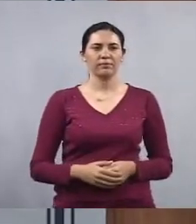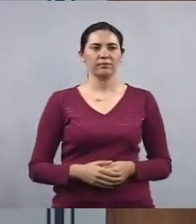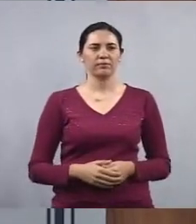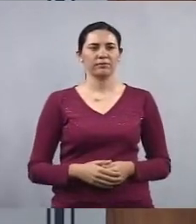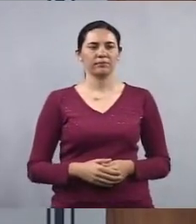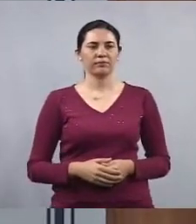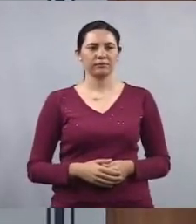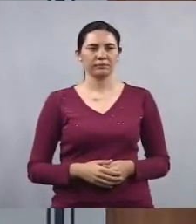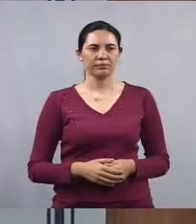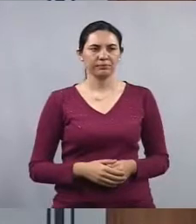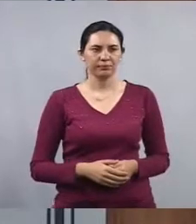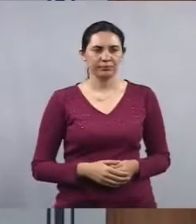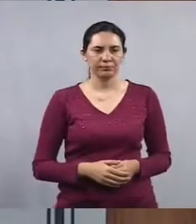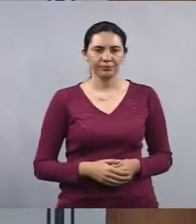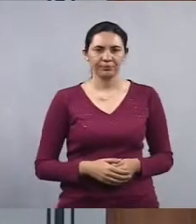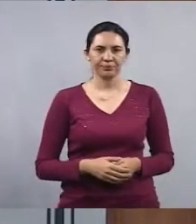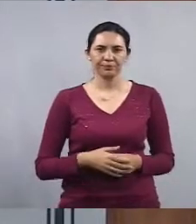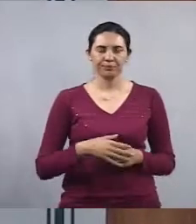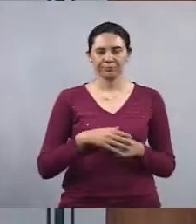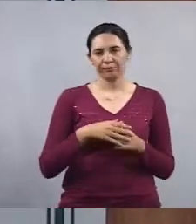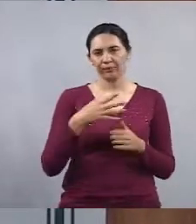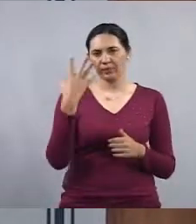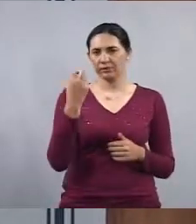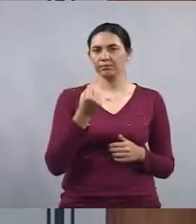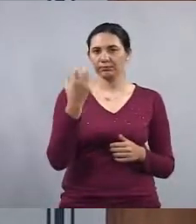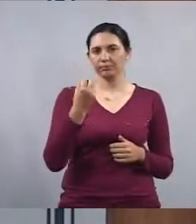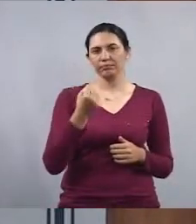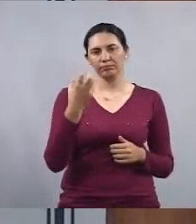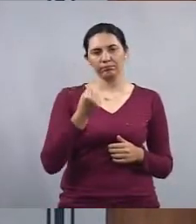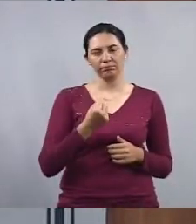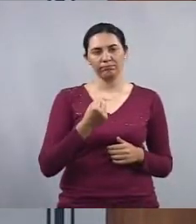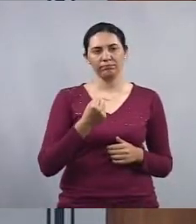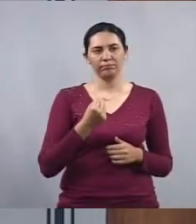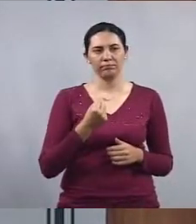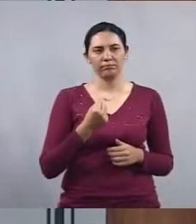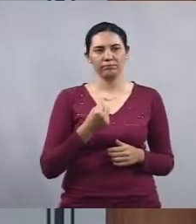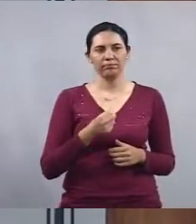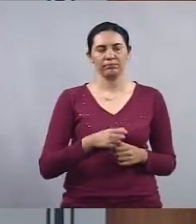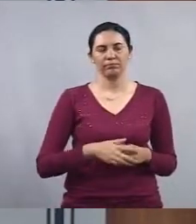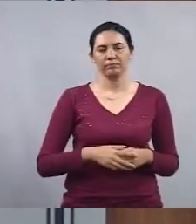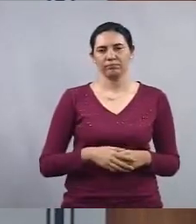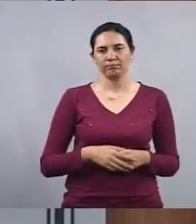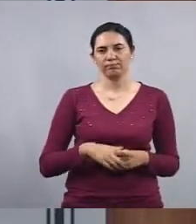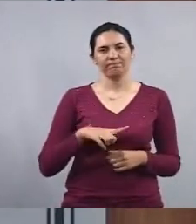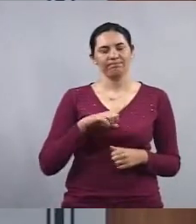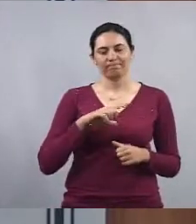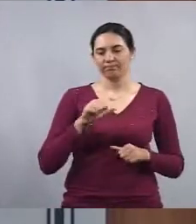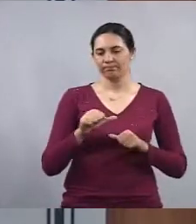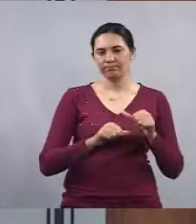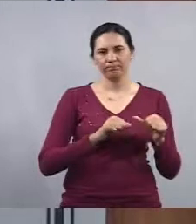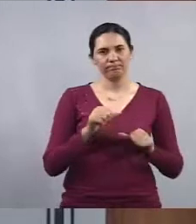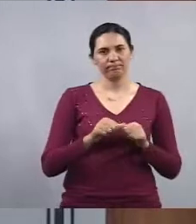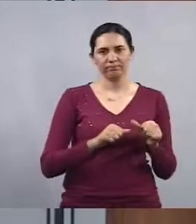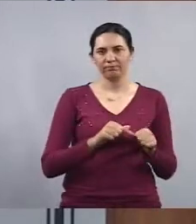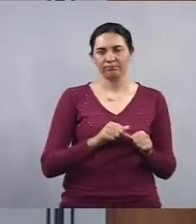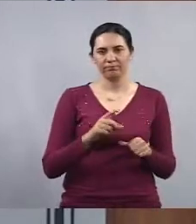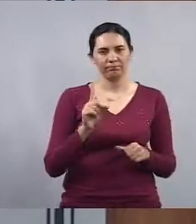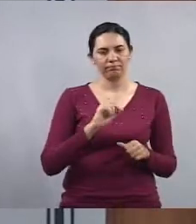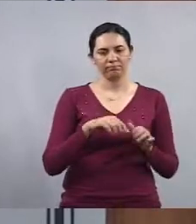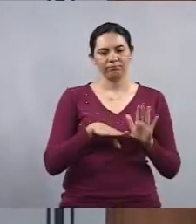eu acho que nem Não era nem falta nesse momento da discussão ver essas reformas a Previdência